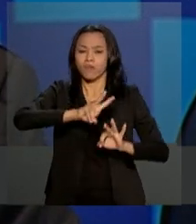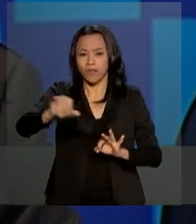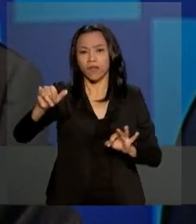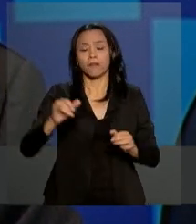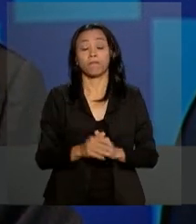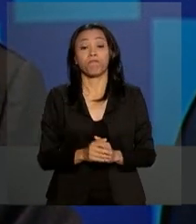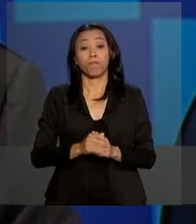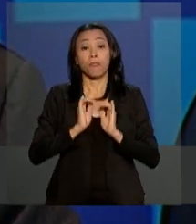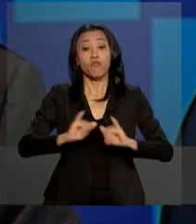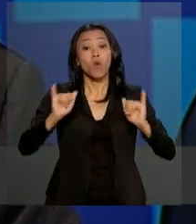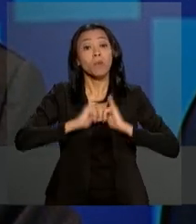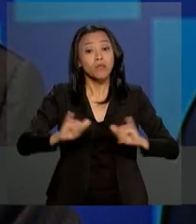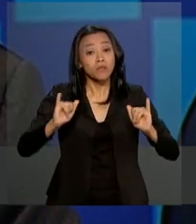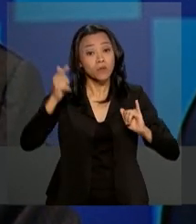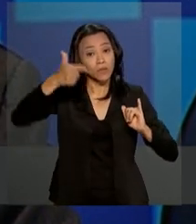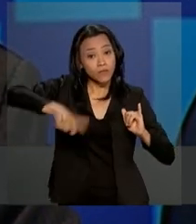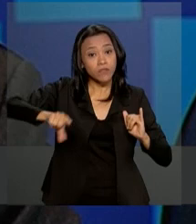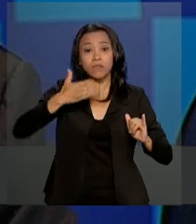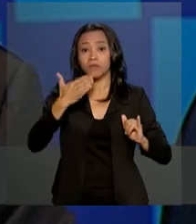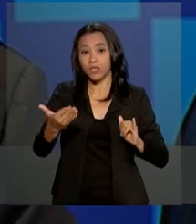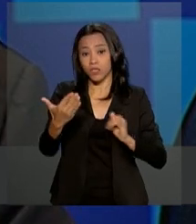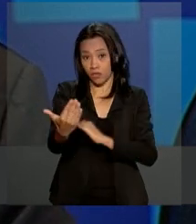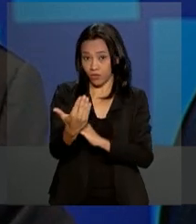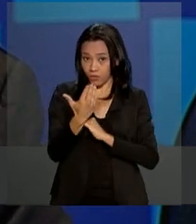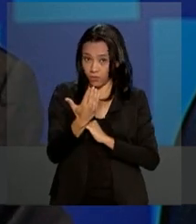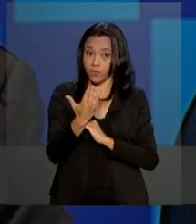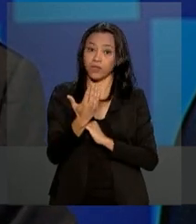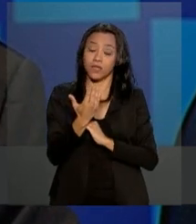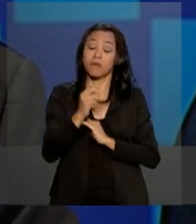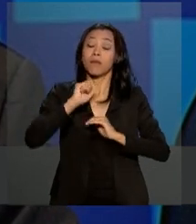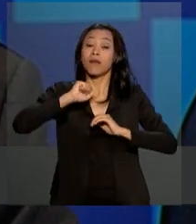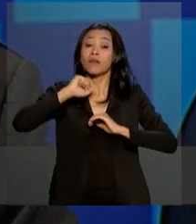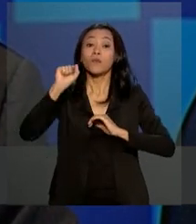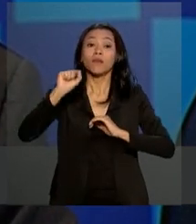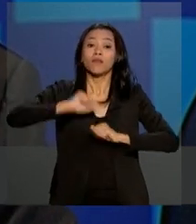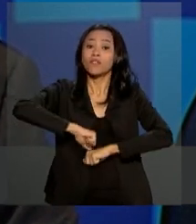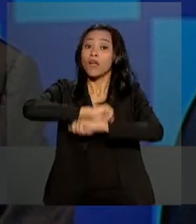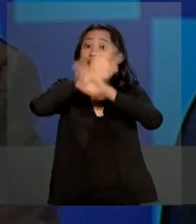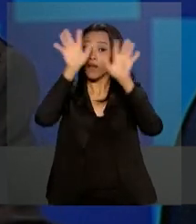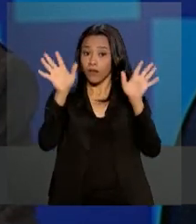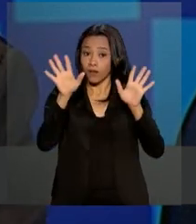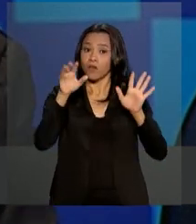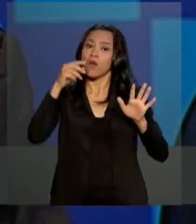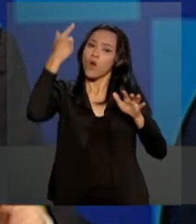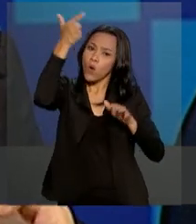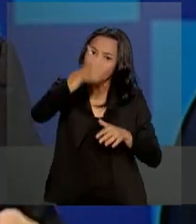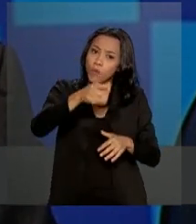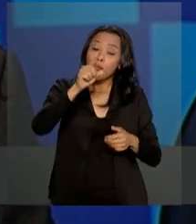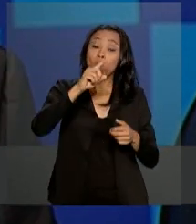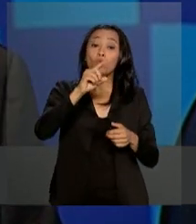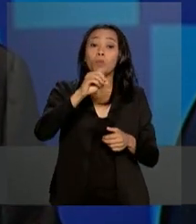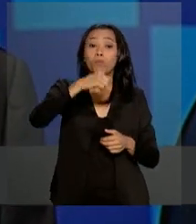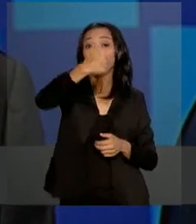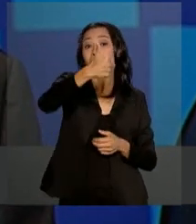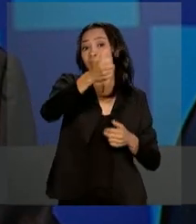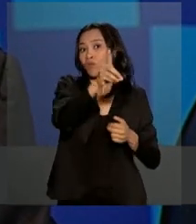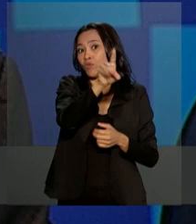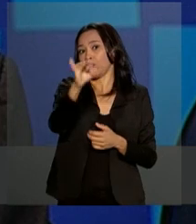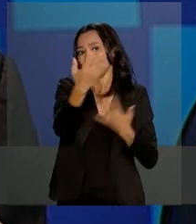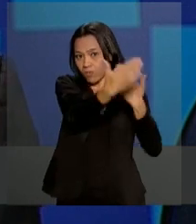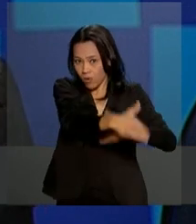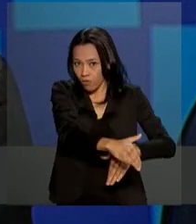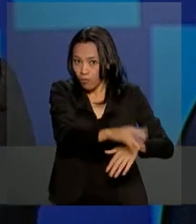e informamos de novo pedimos ajuda pra só para deixar claro né eles vão poder refazer o primeiro dia por conta